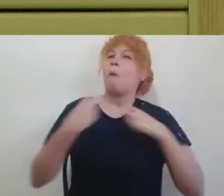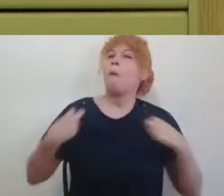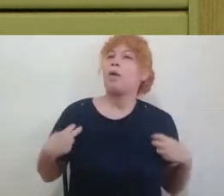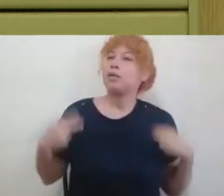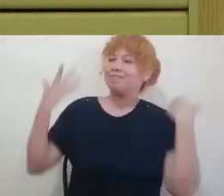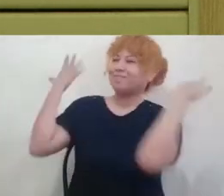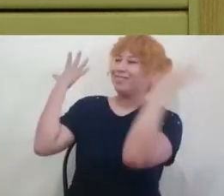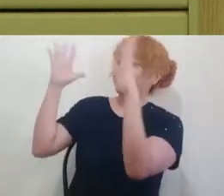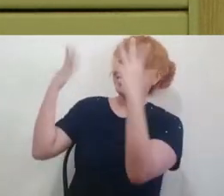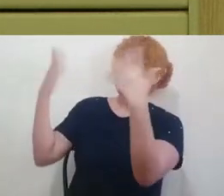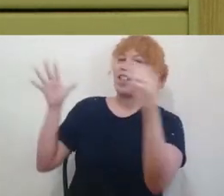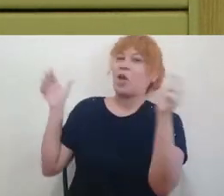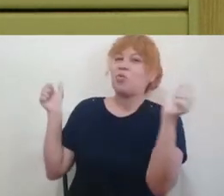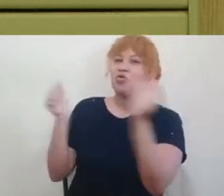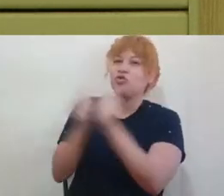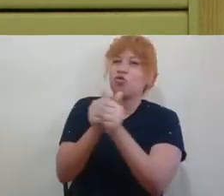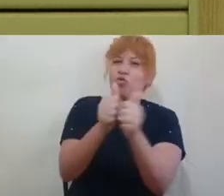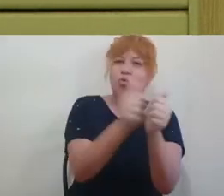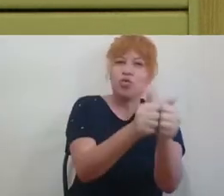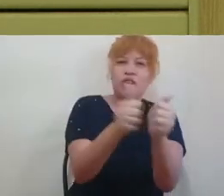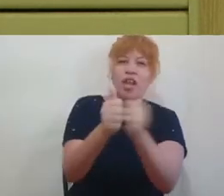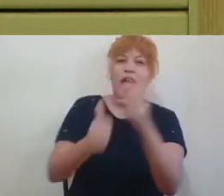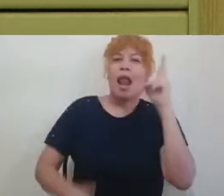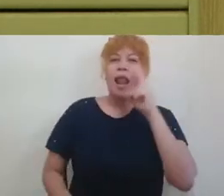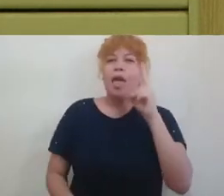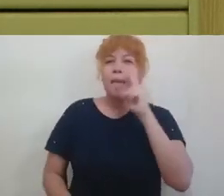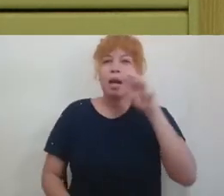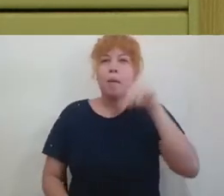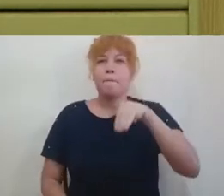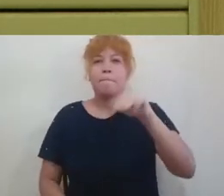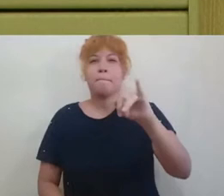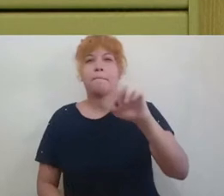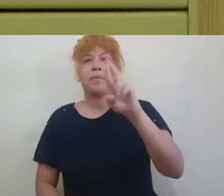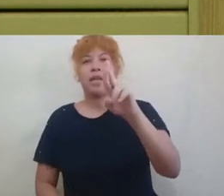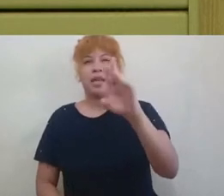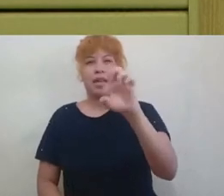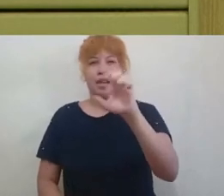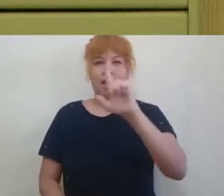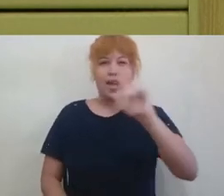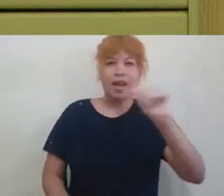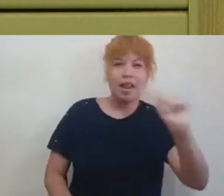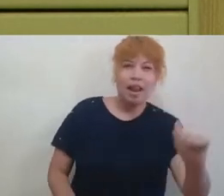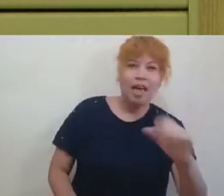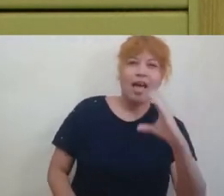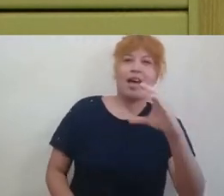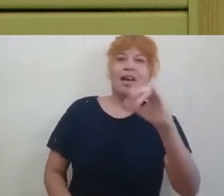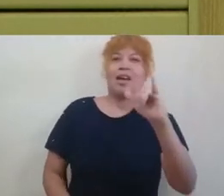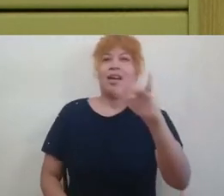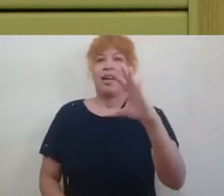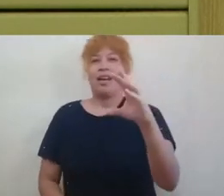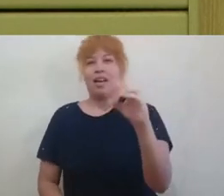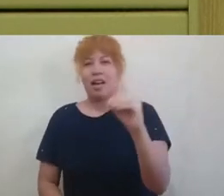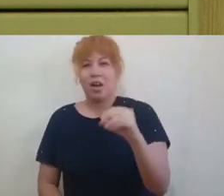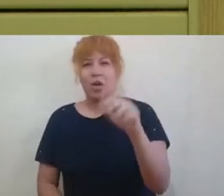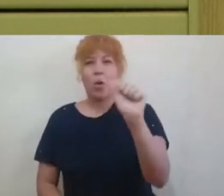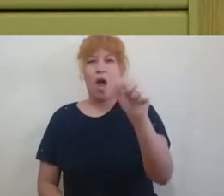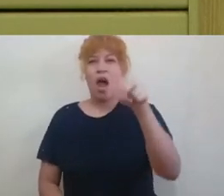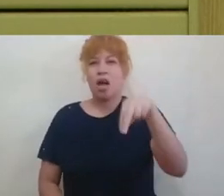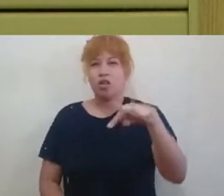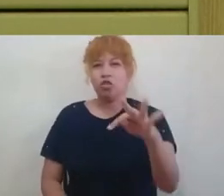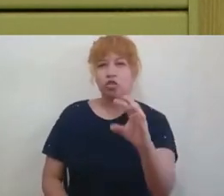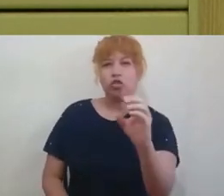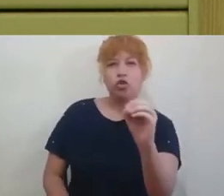de vocês e para a nossa universidade. É neste momento que nós cumprimos com o nosso